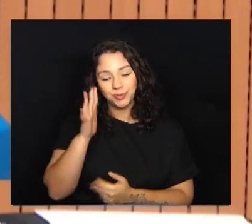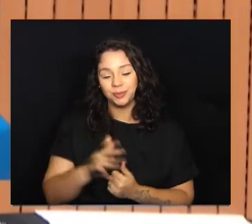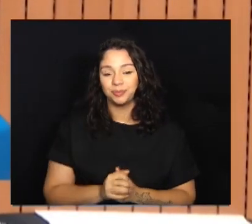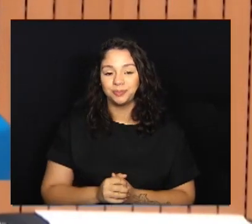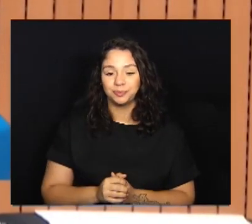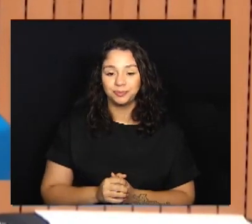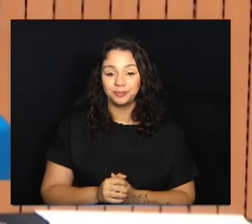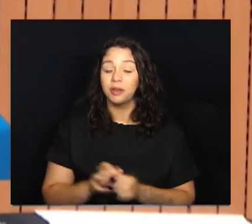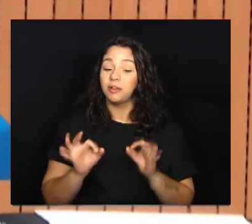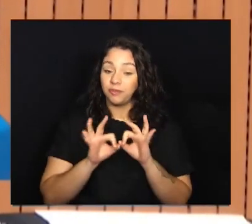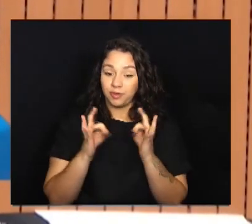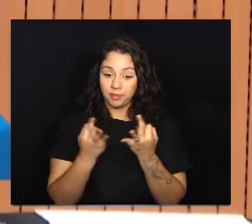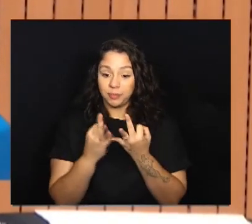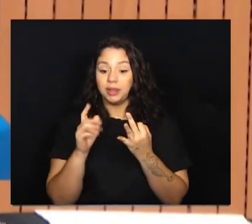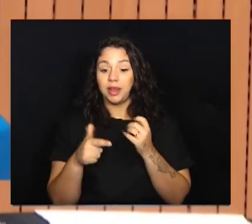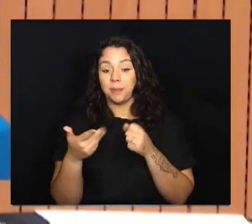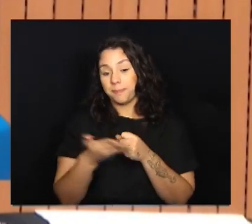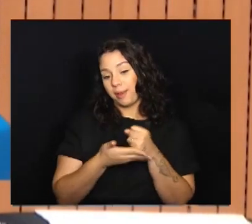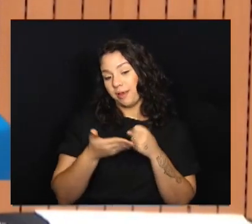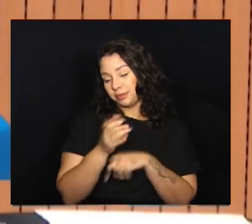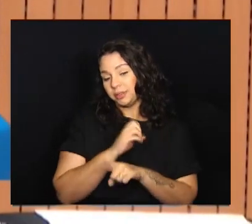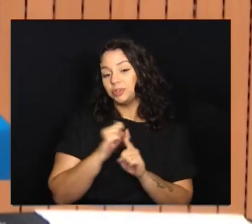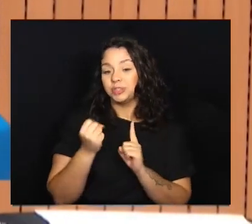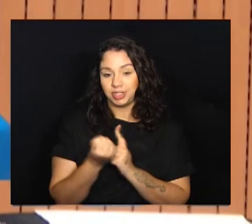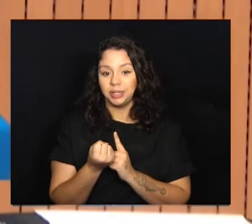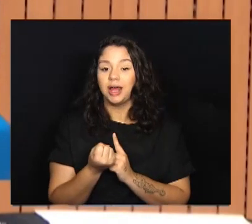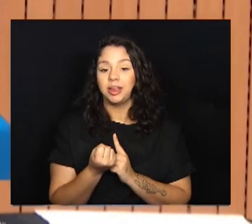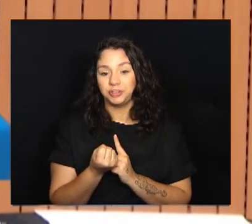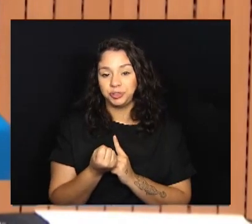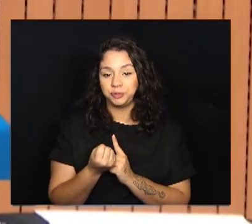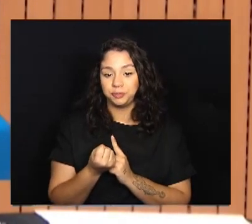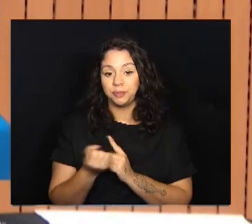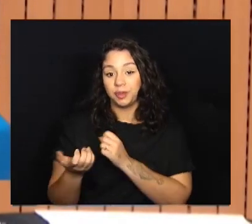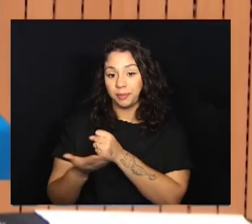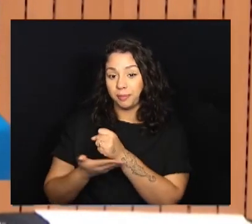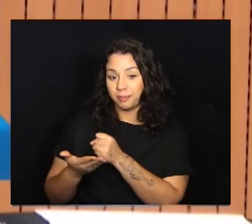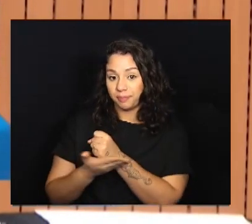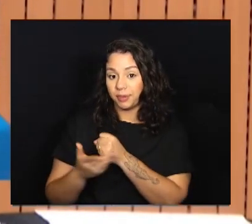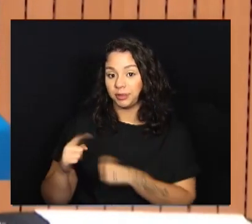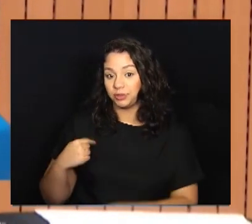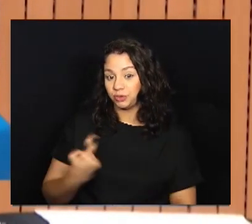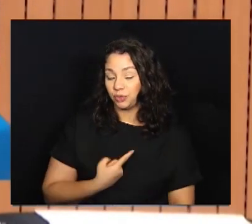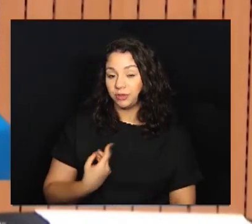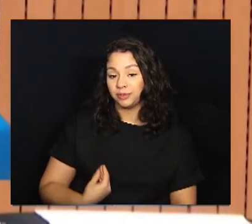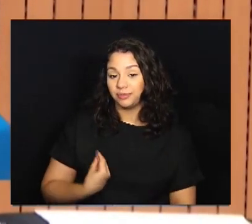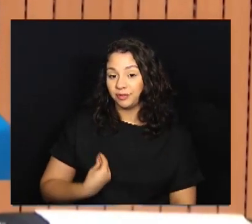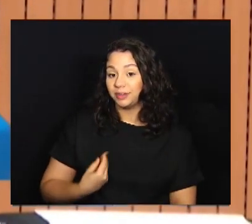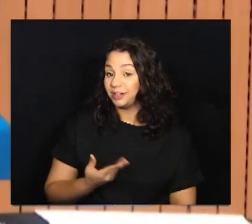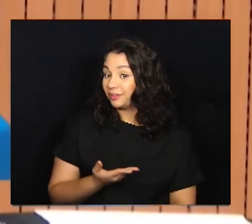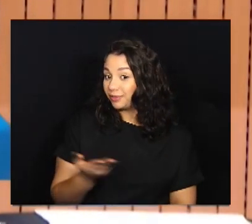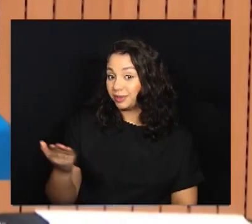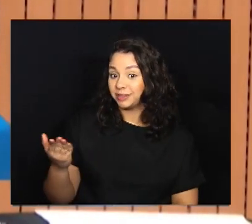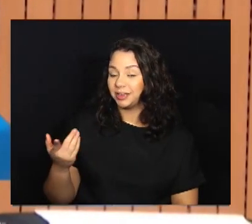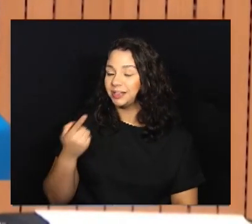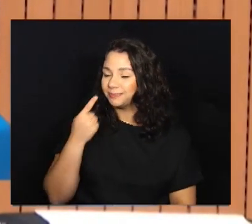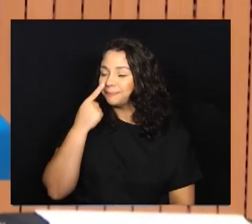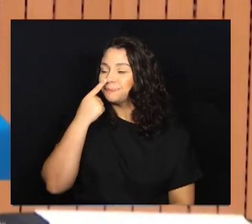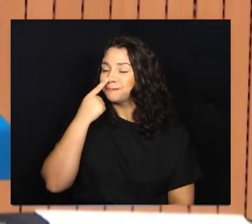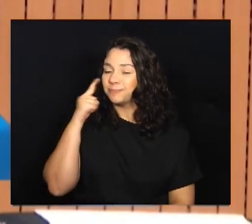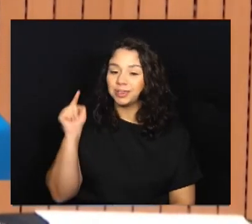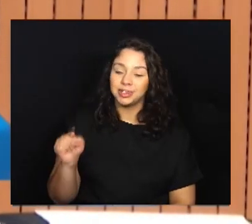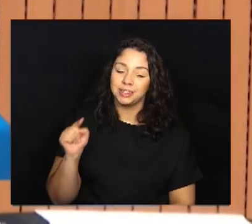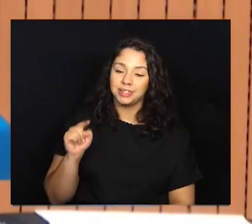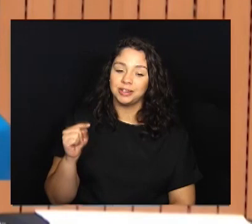da sociedade, a base das nossas vidas, né? E vocês espelham isso.